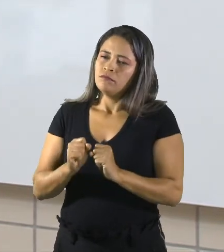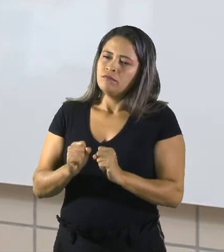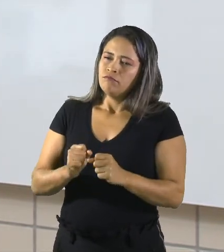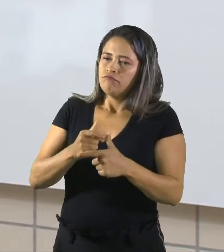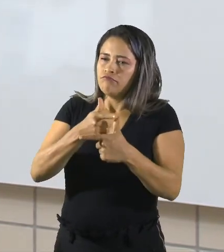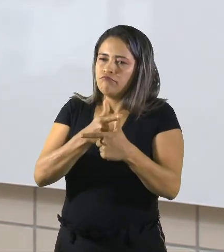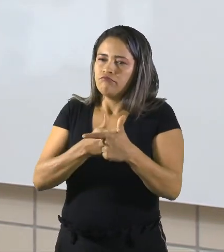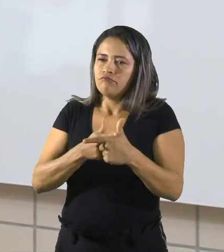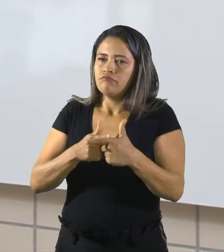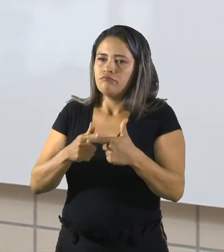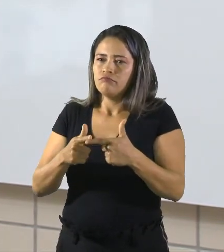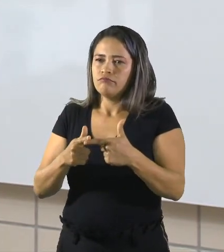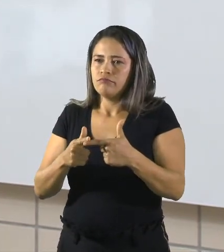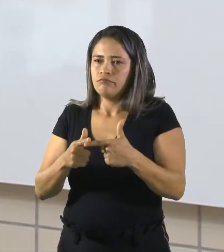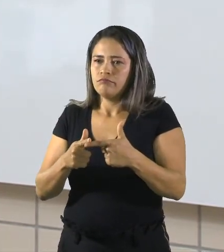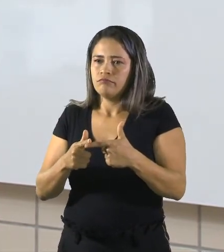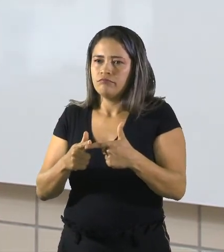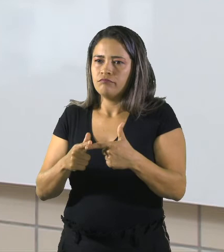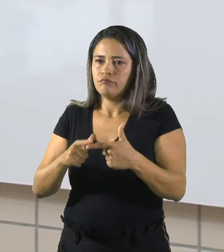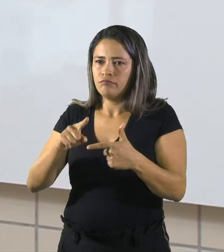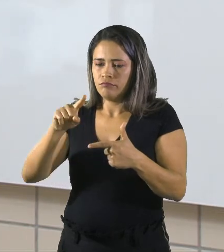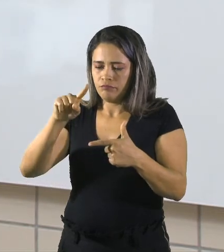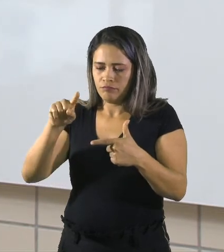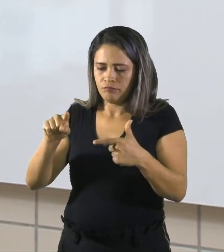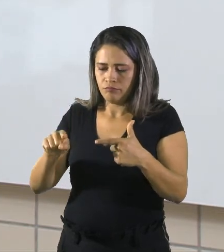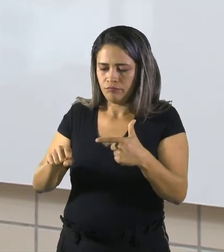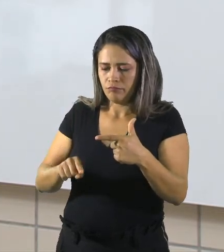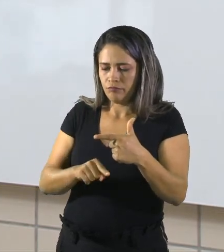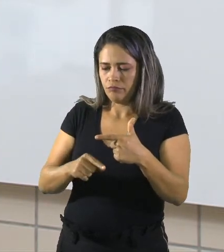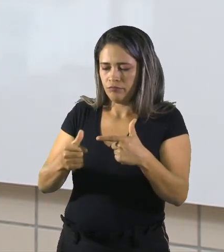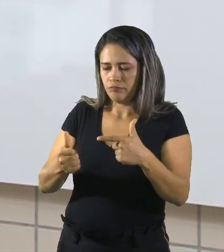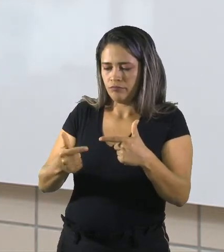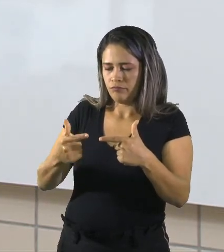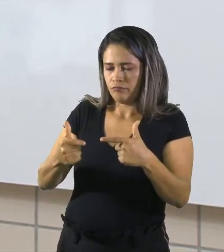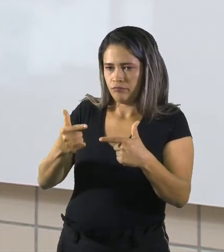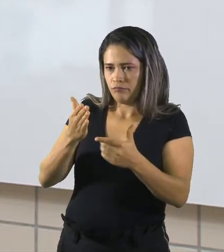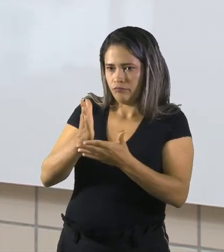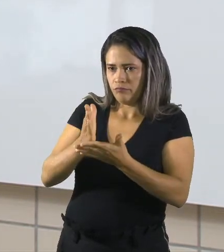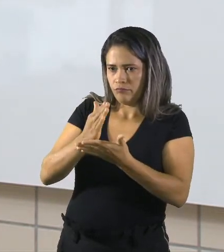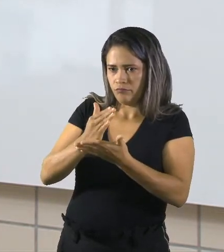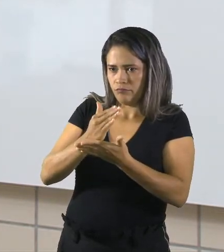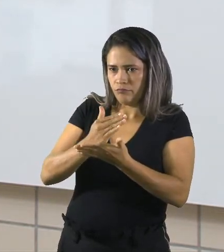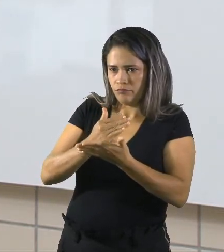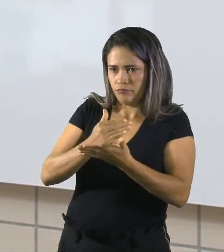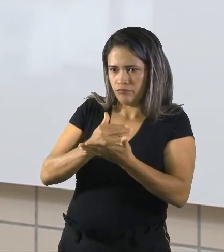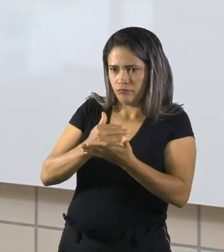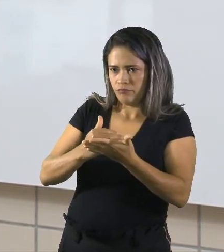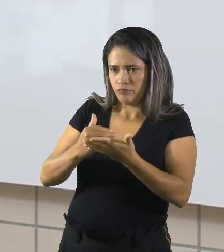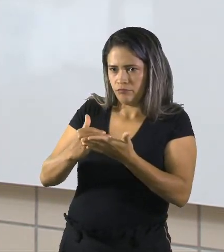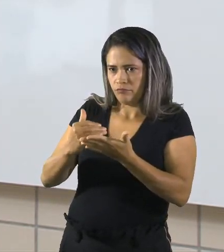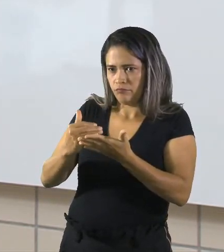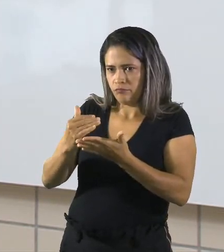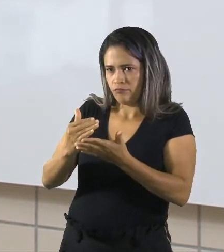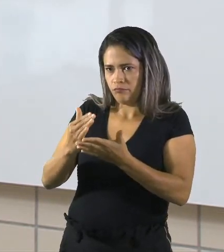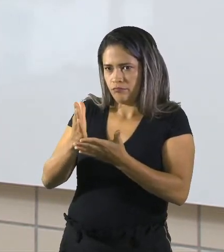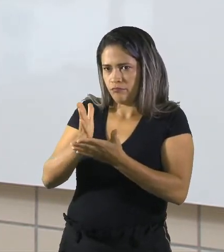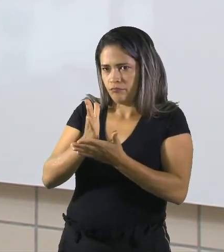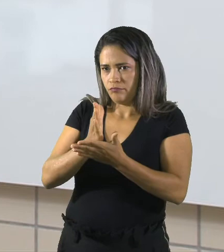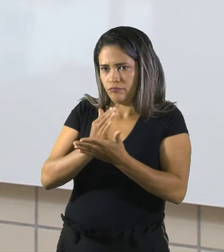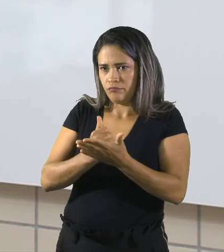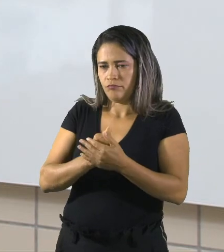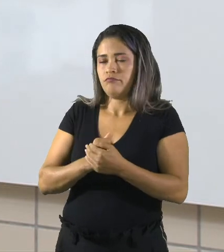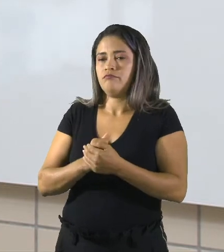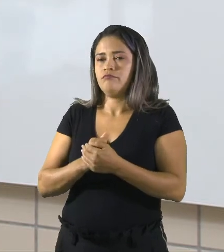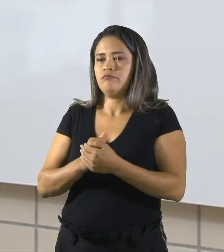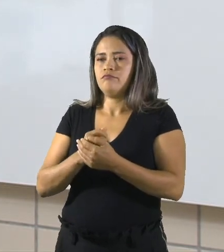dividir o trajeto que o ponteiro faz em 12 pedaços diferentes, cada um representado por um número